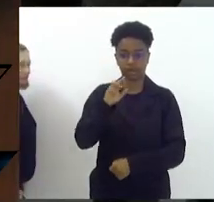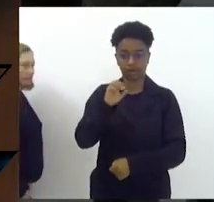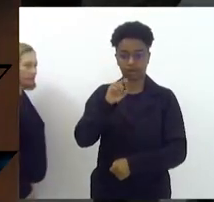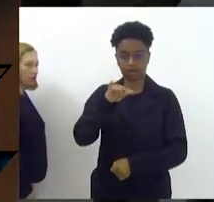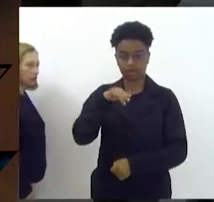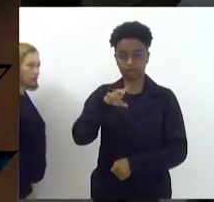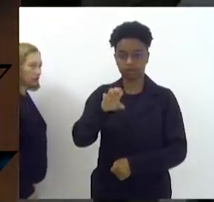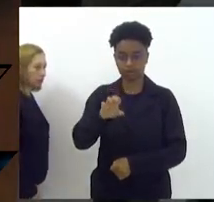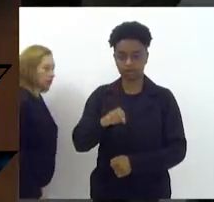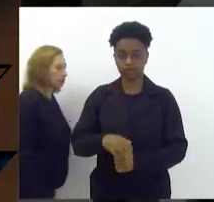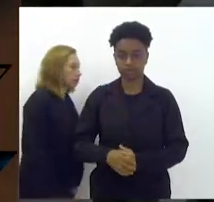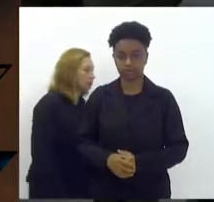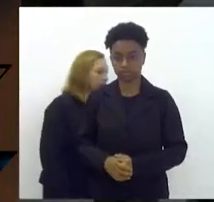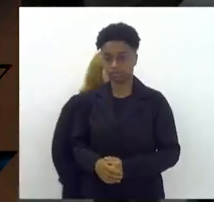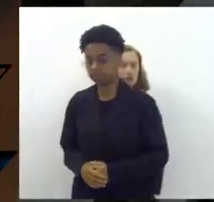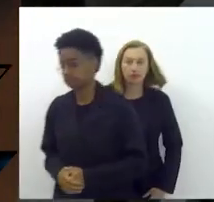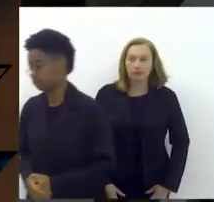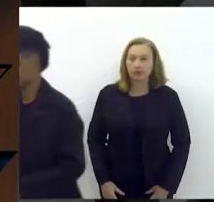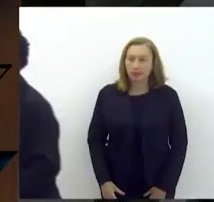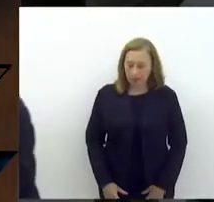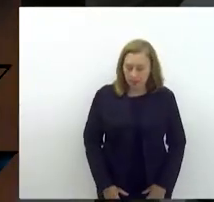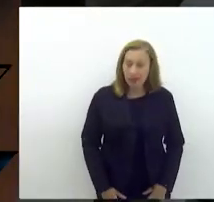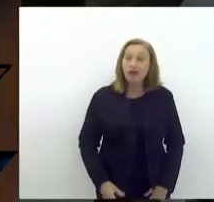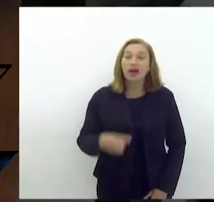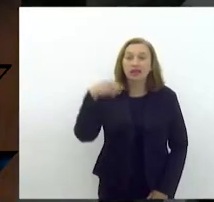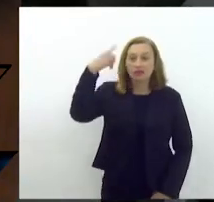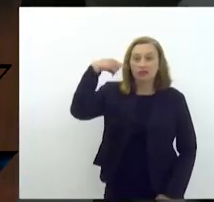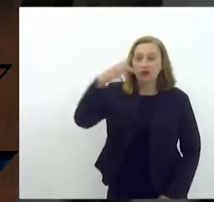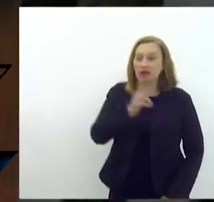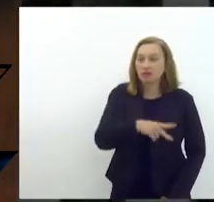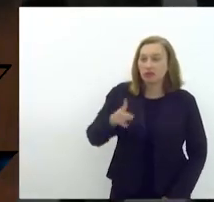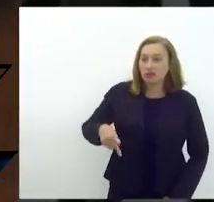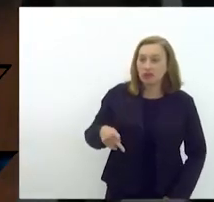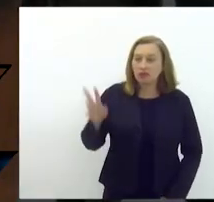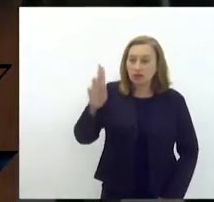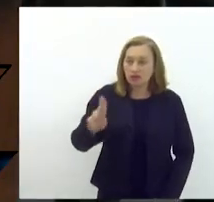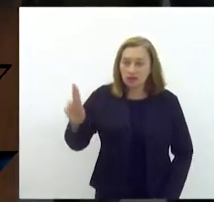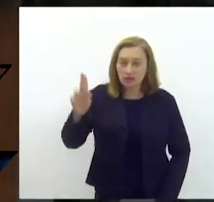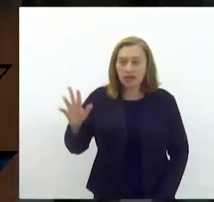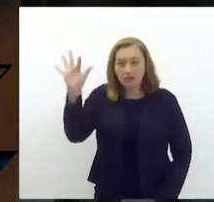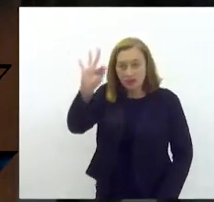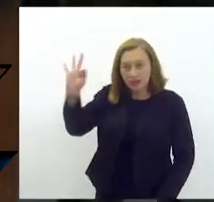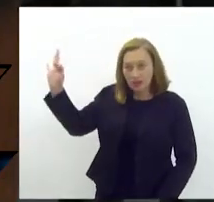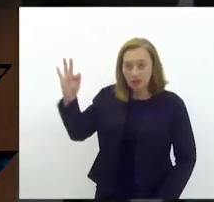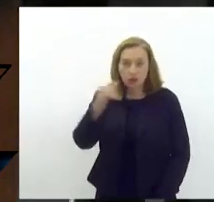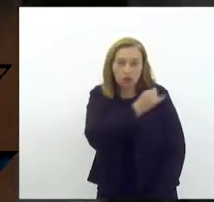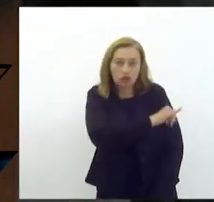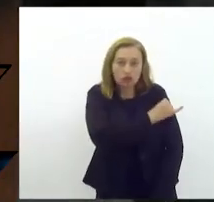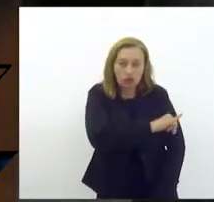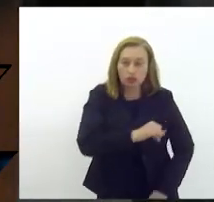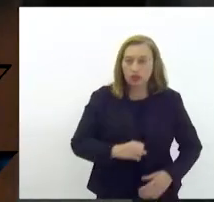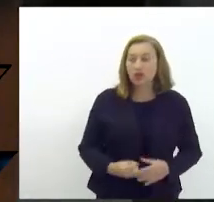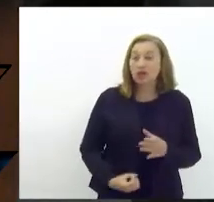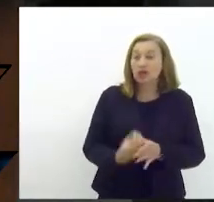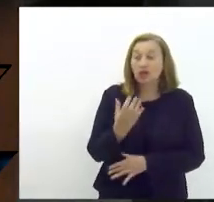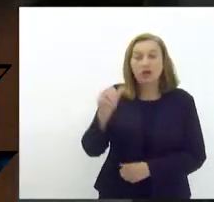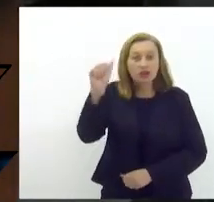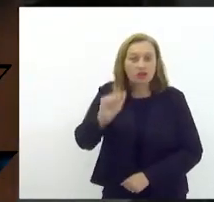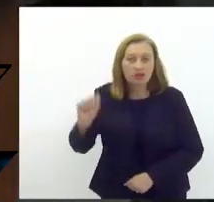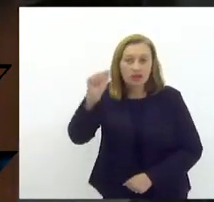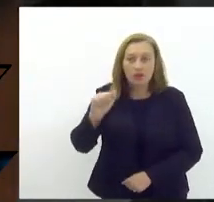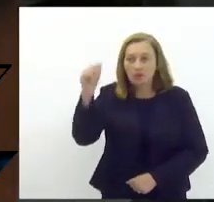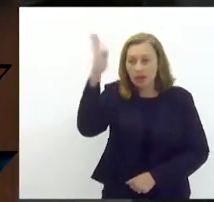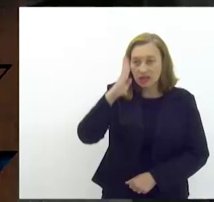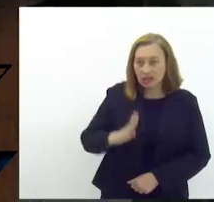proner conhecida como Carol proner advogada professora da Universidade Federal do Rio de Janeiro fundadora da Associação Brasileira